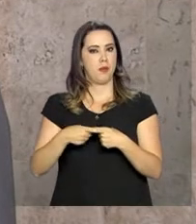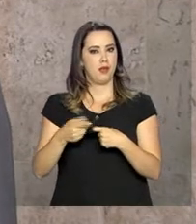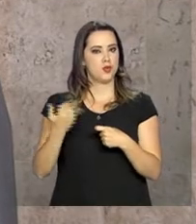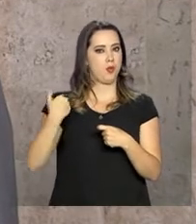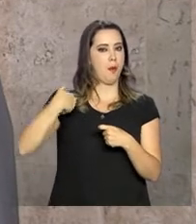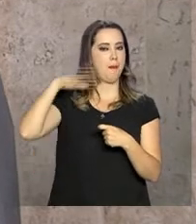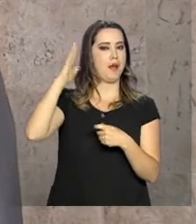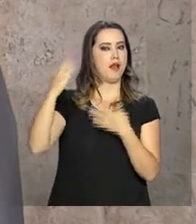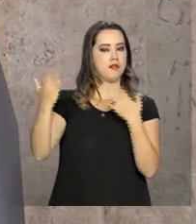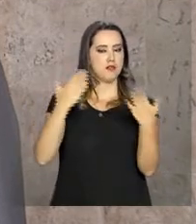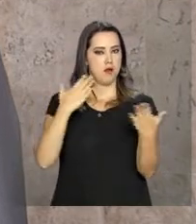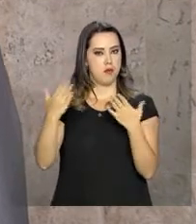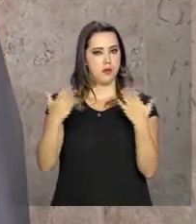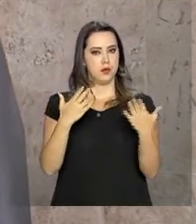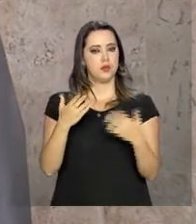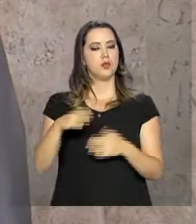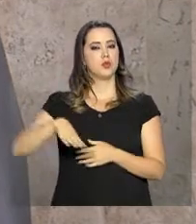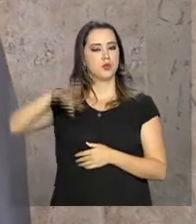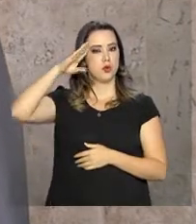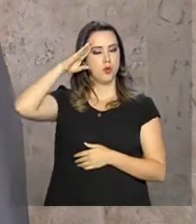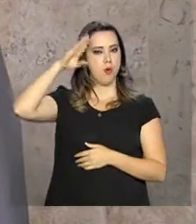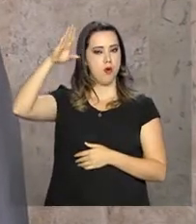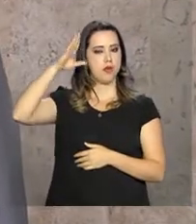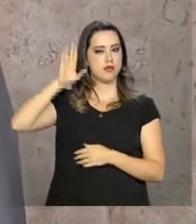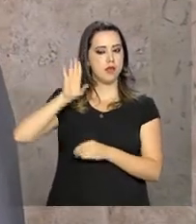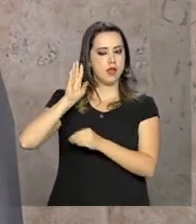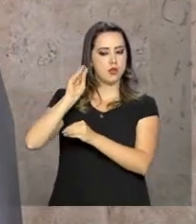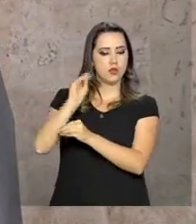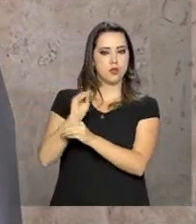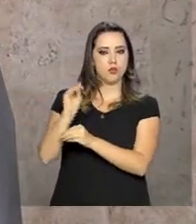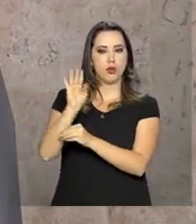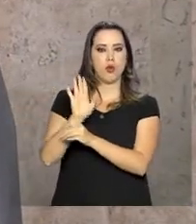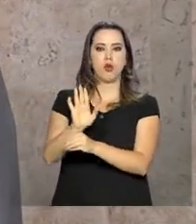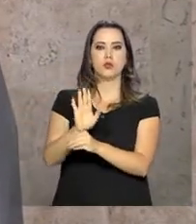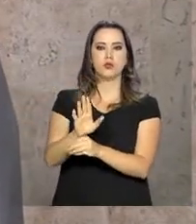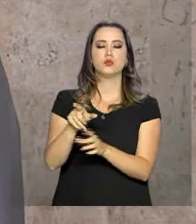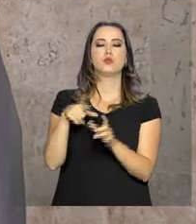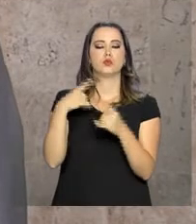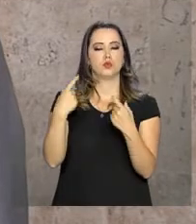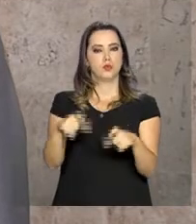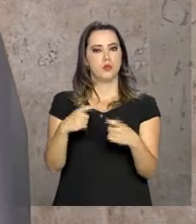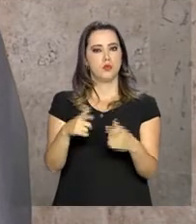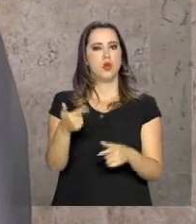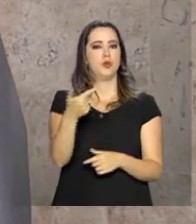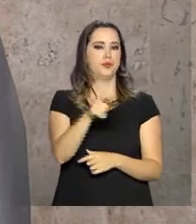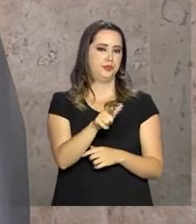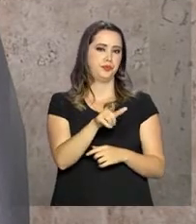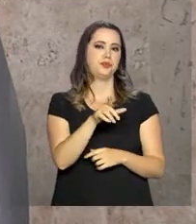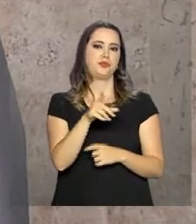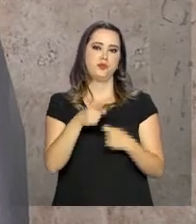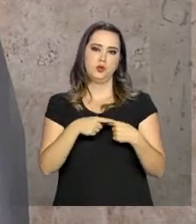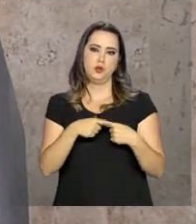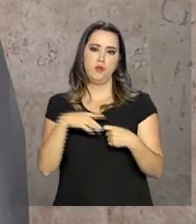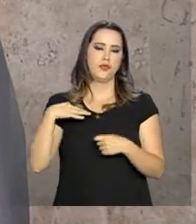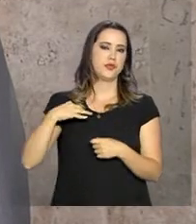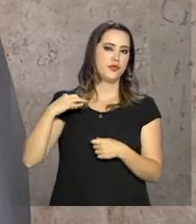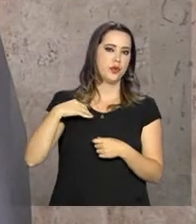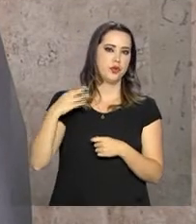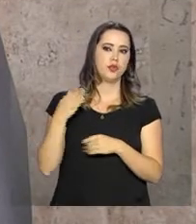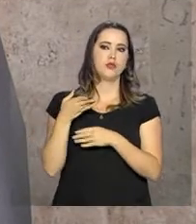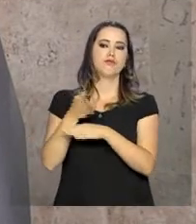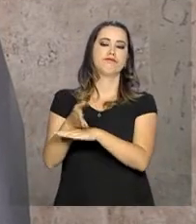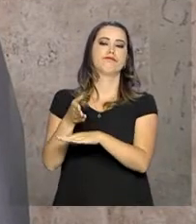dos médicos com que o exército reforçou estrutura e além de outros médicos voluntários que estão indo para lá